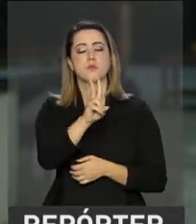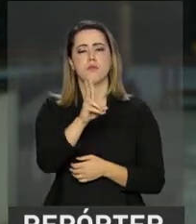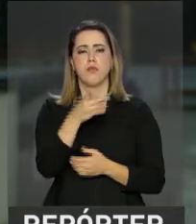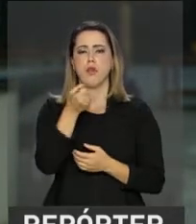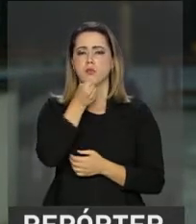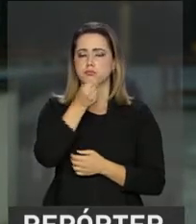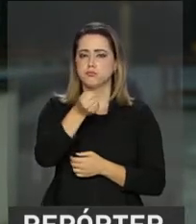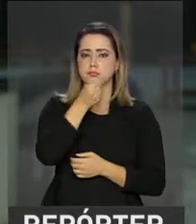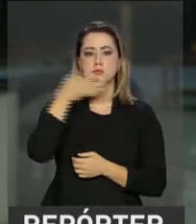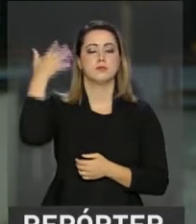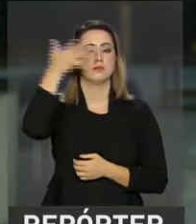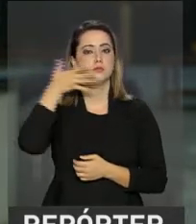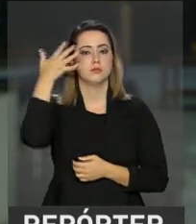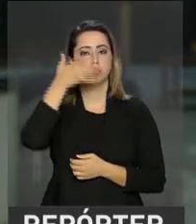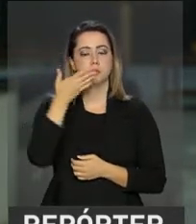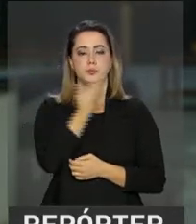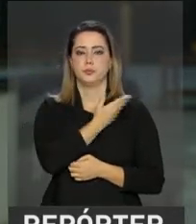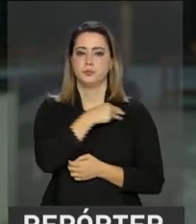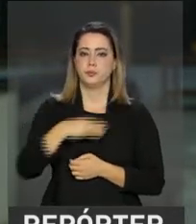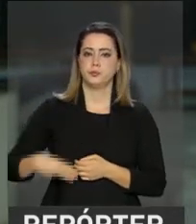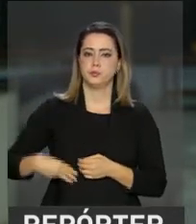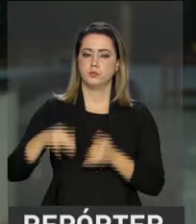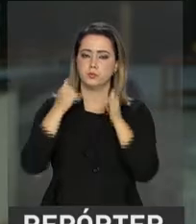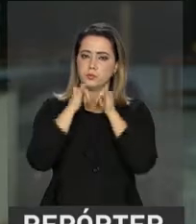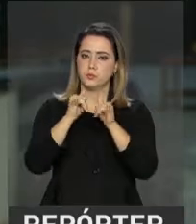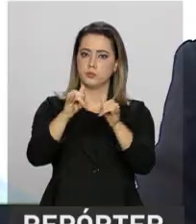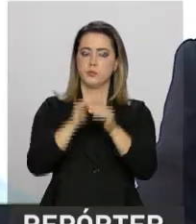da entrevista do ministro Fernando Coelho Filho.